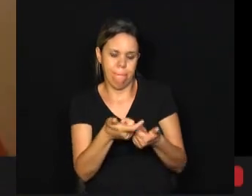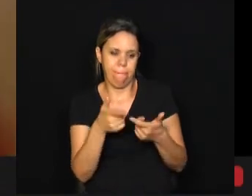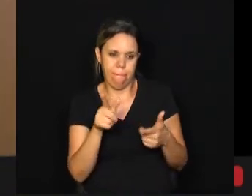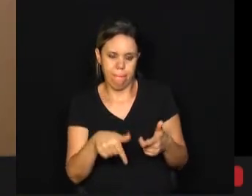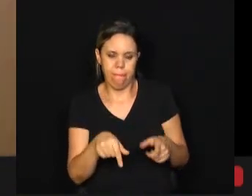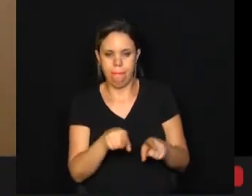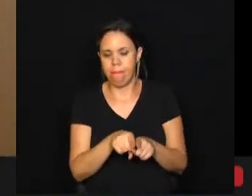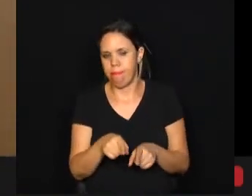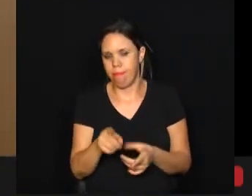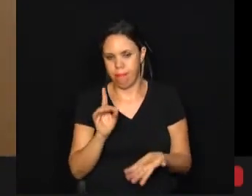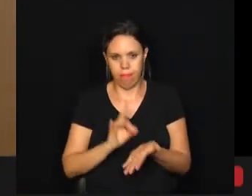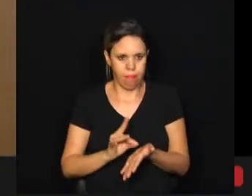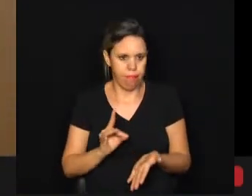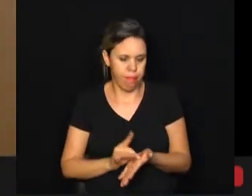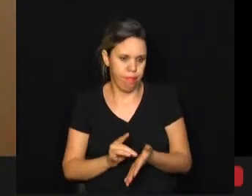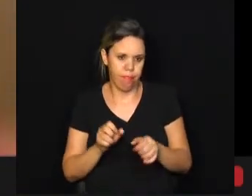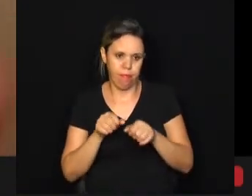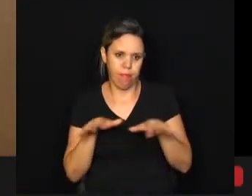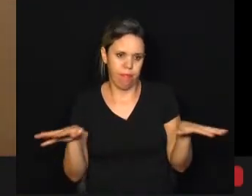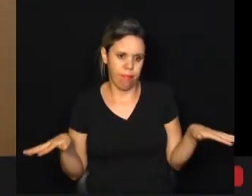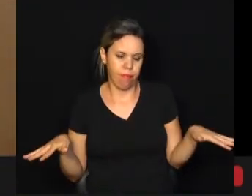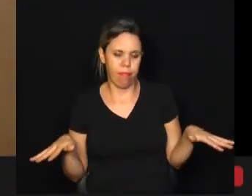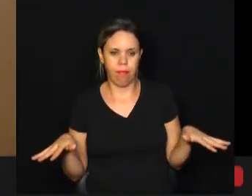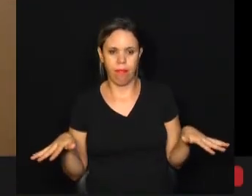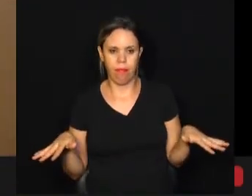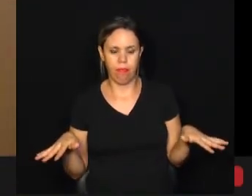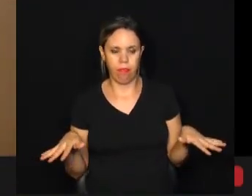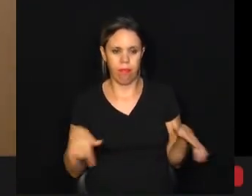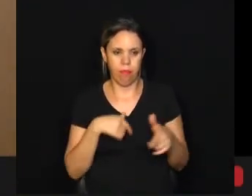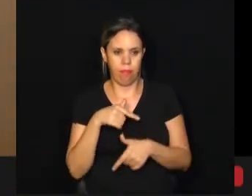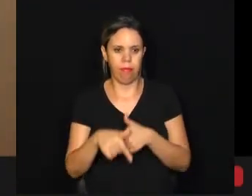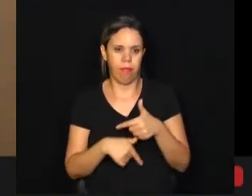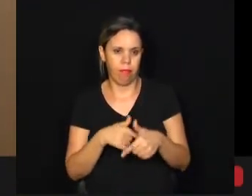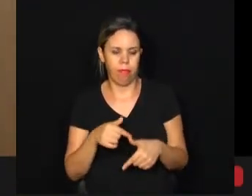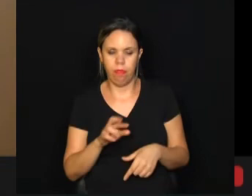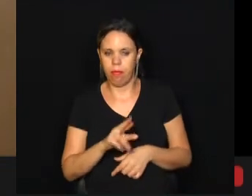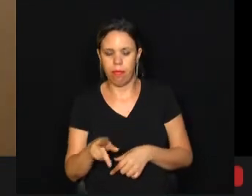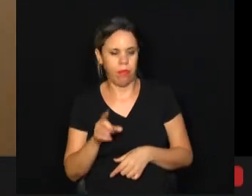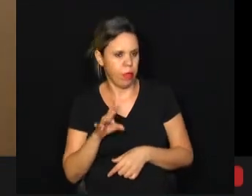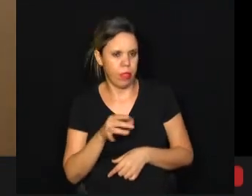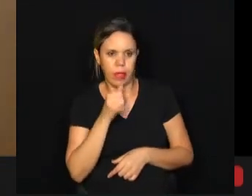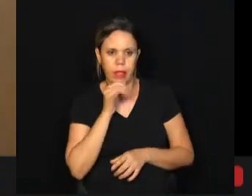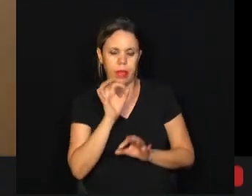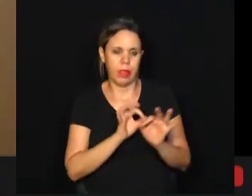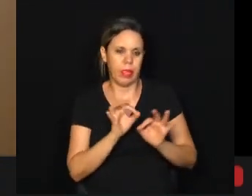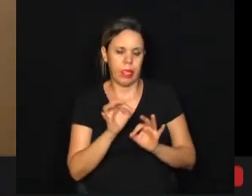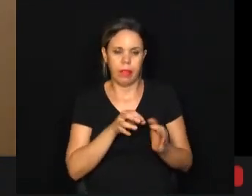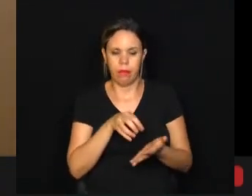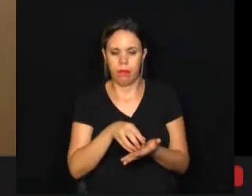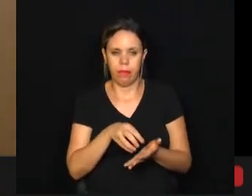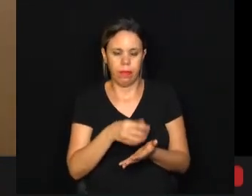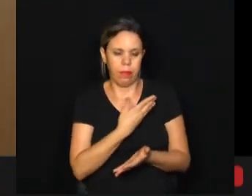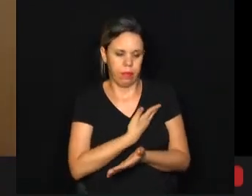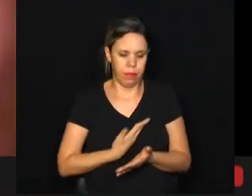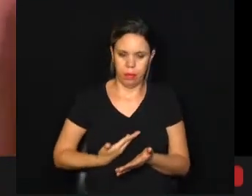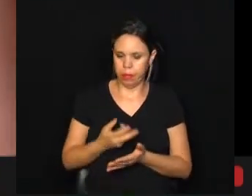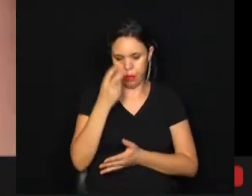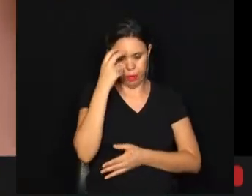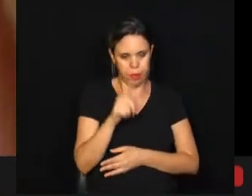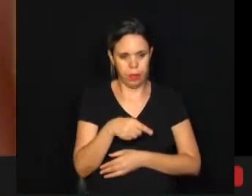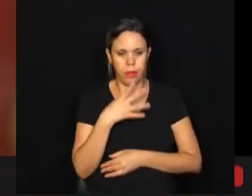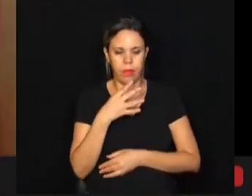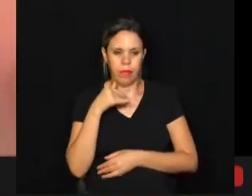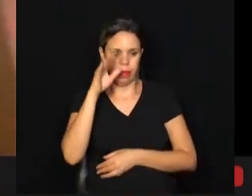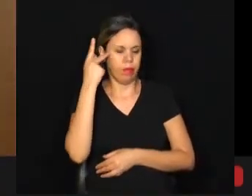de fato, ser uma distribuição com as suas especificidades, não ser também uma ordem do secretário de Estado da Cultura, que conhece mais